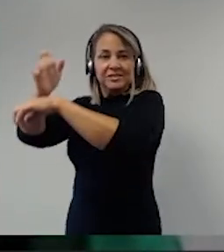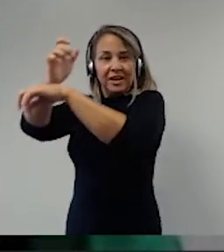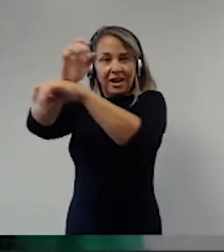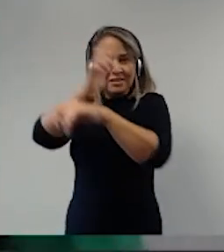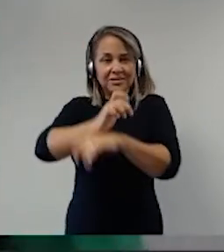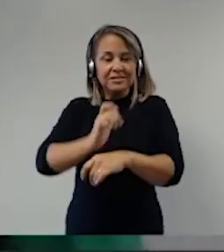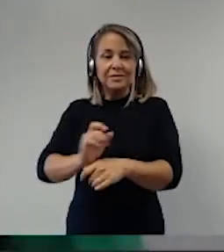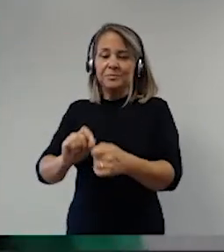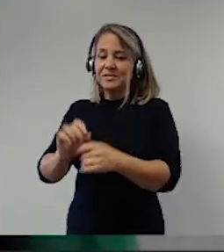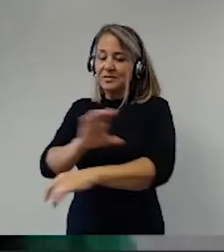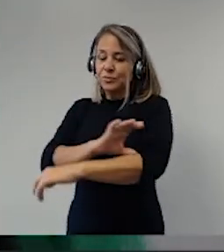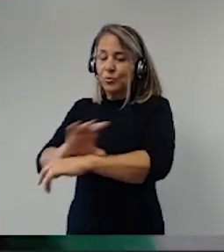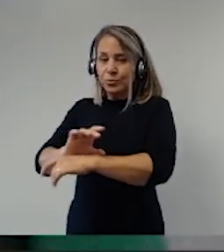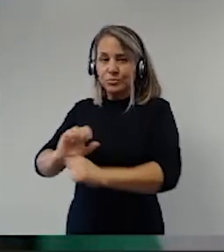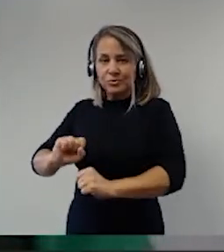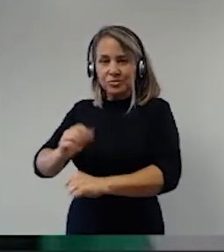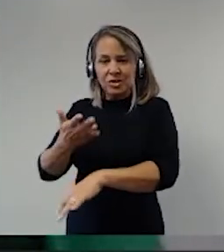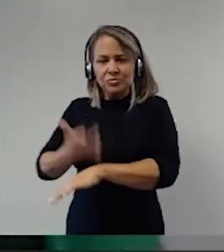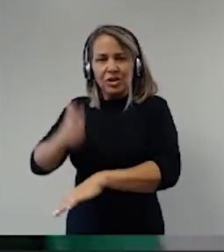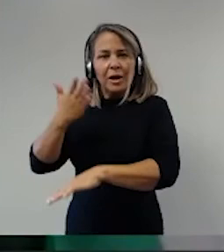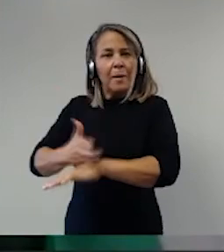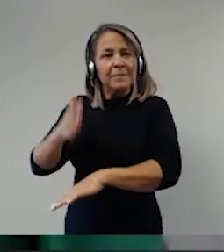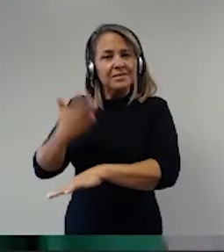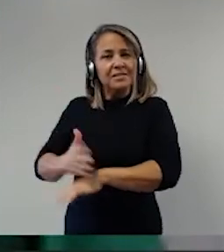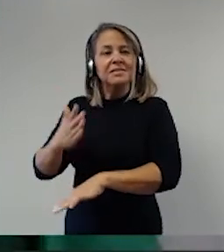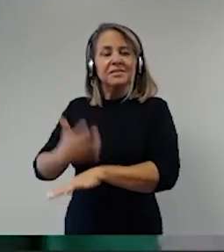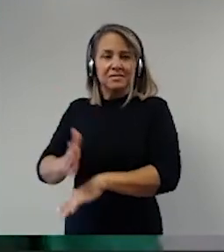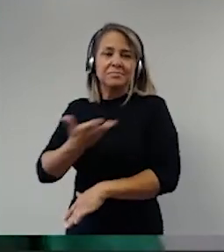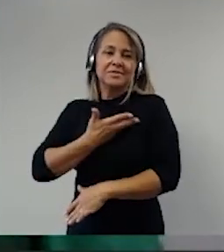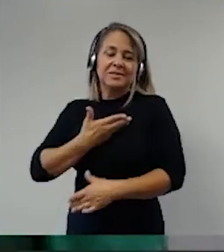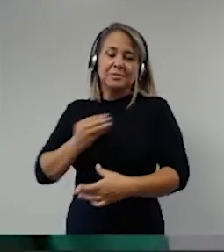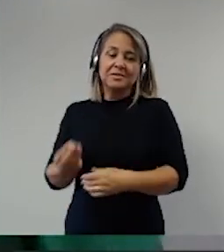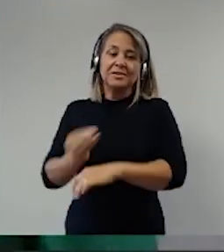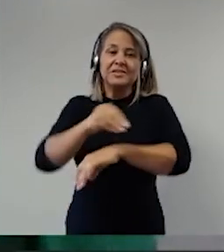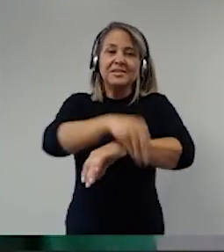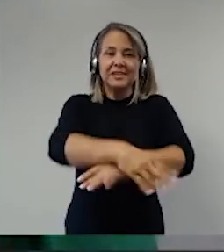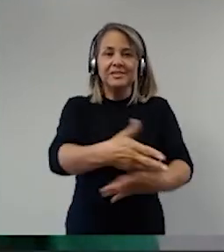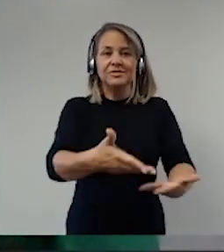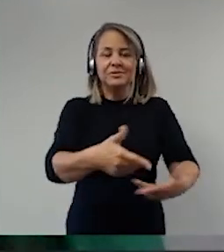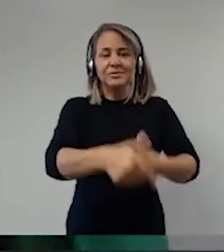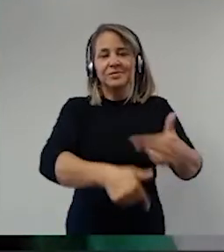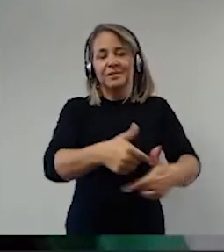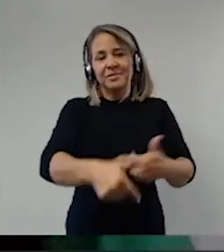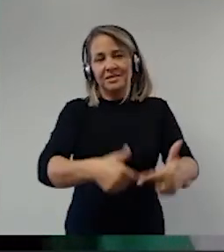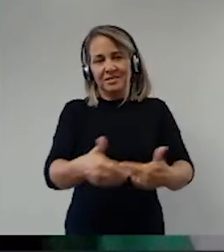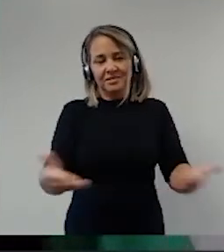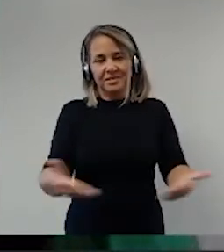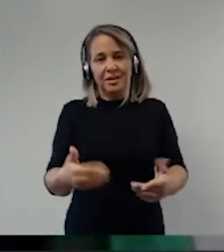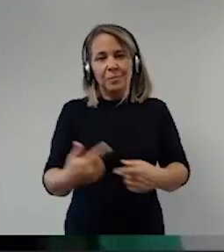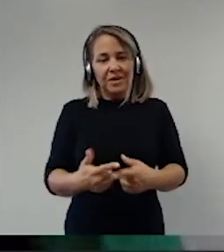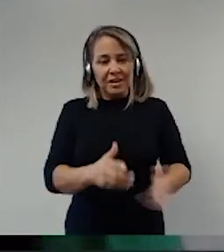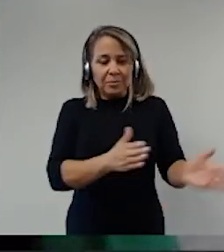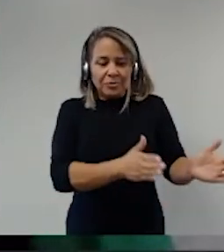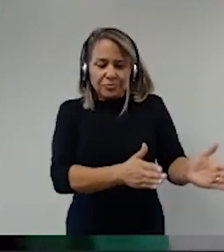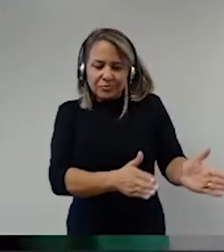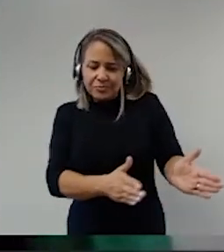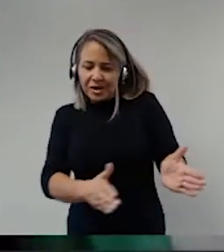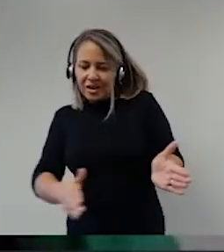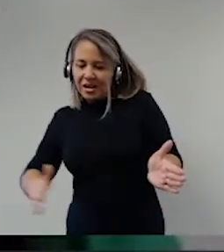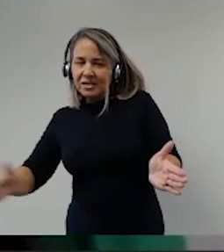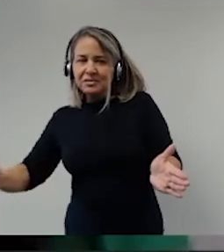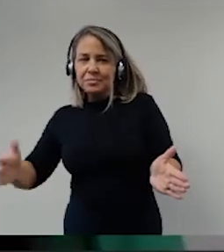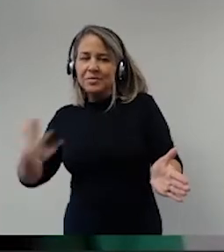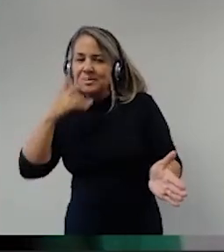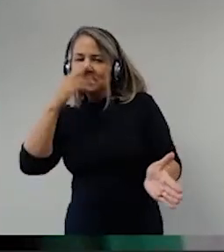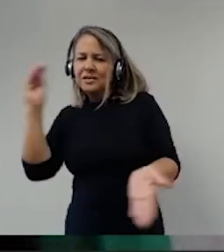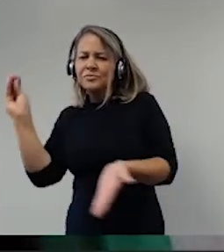fazendo vários cursos de capacitação para esses colegas que estão sendo inseridos no mercado agora. Por quê? Porque a gente passa por uma fase de estelionato